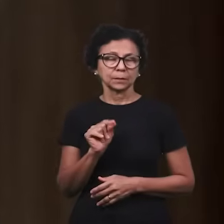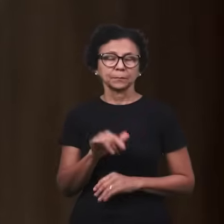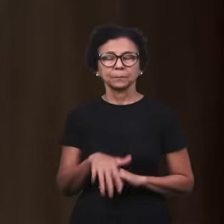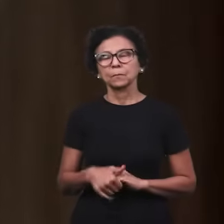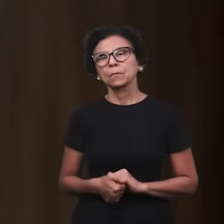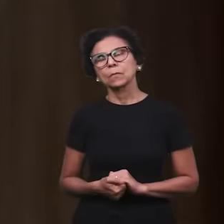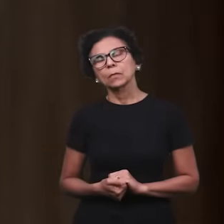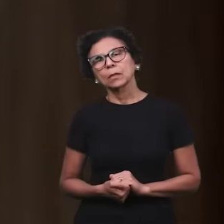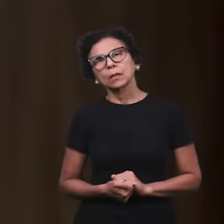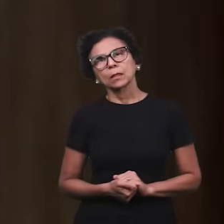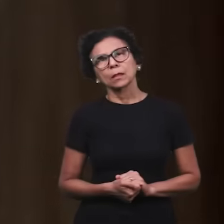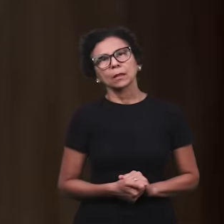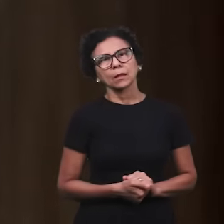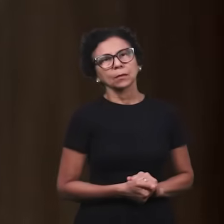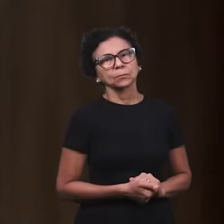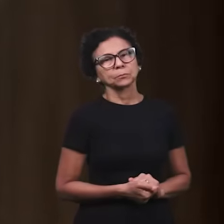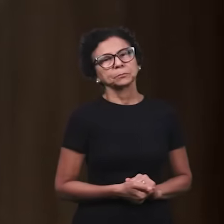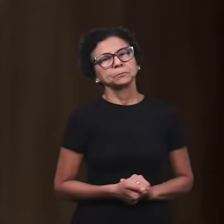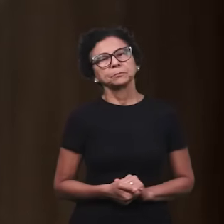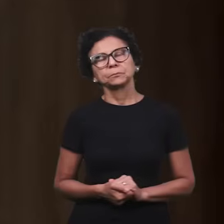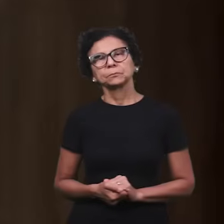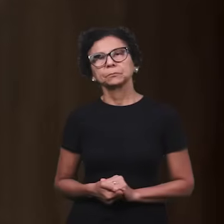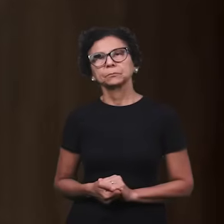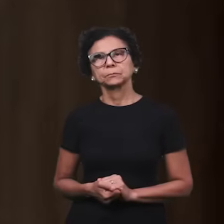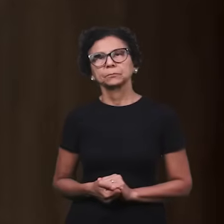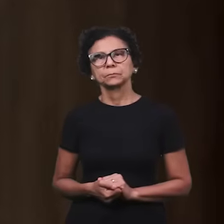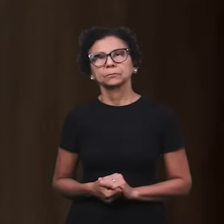Os muros